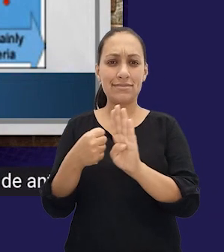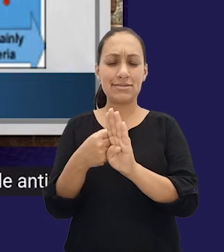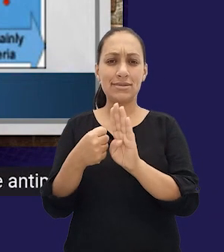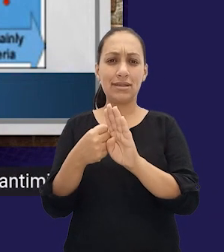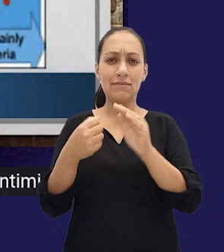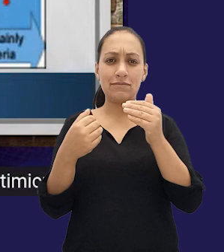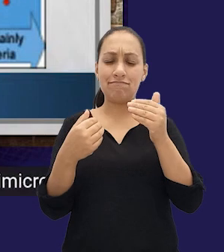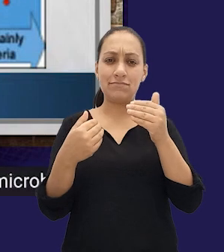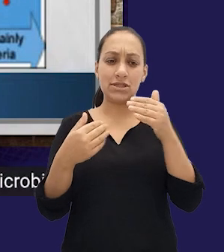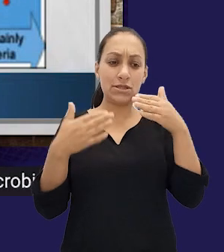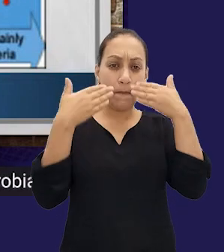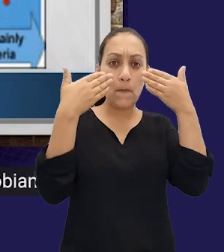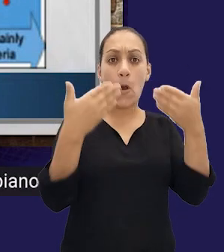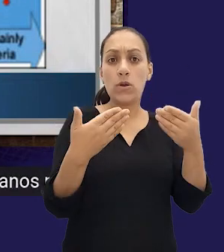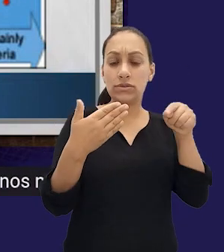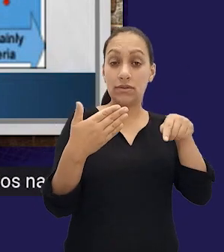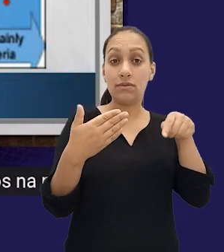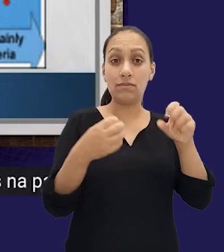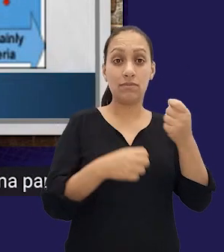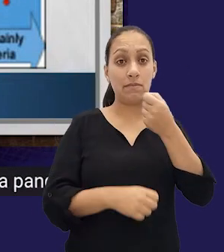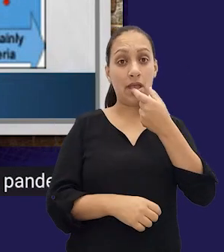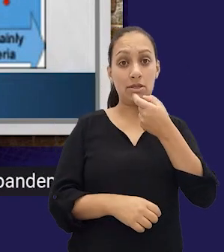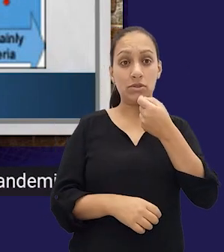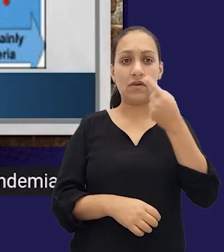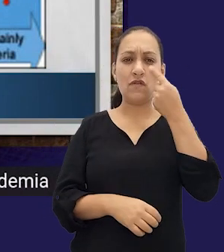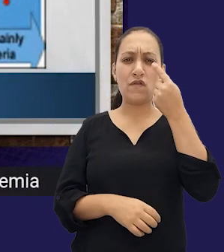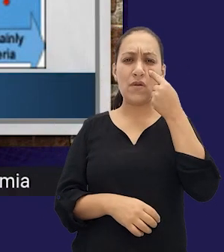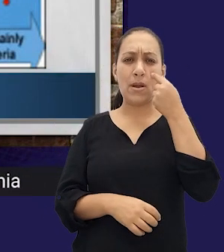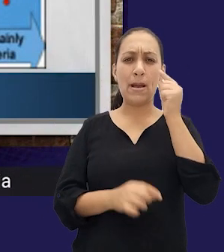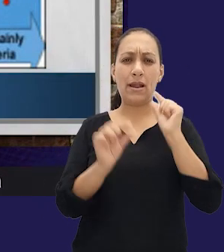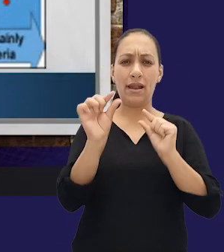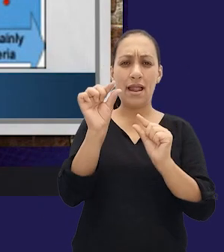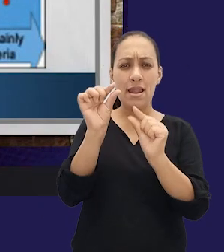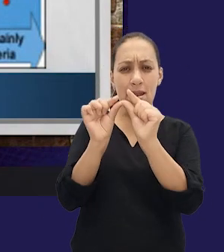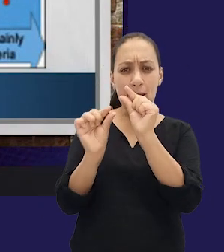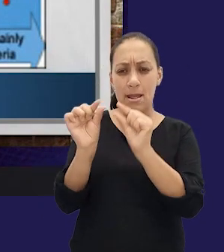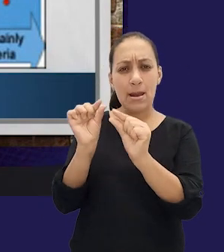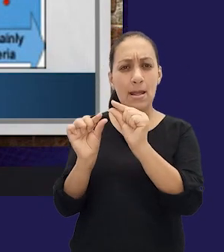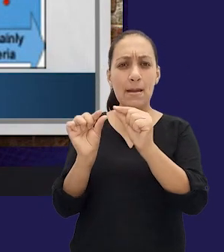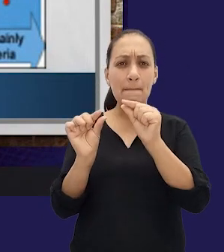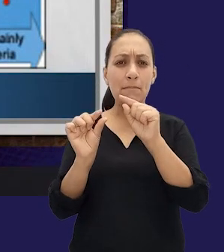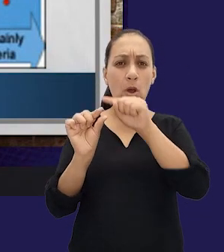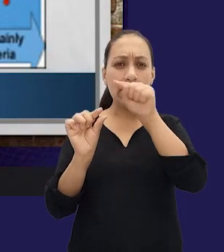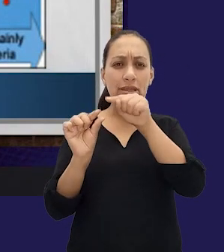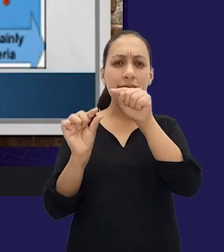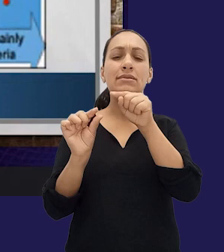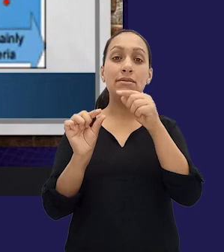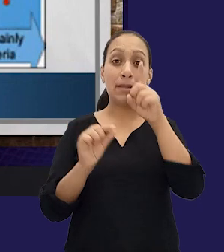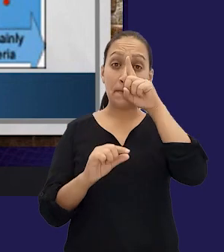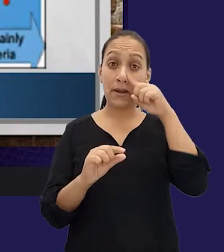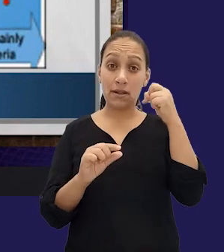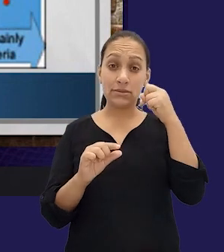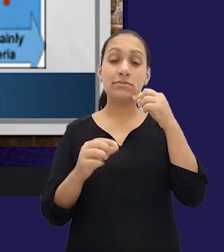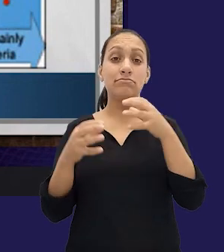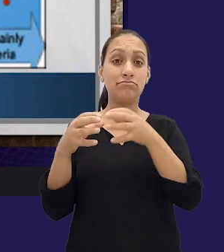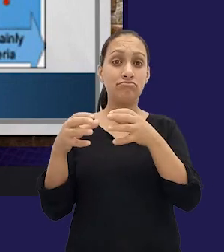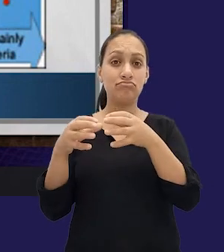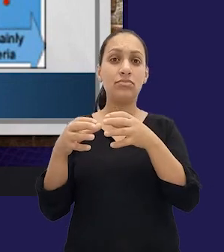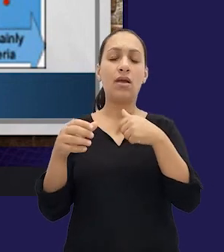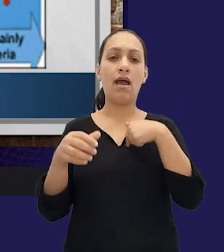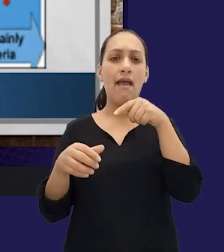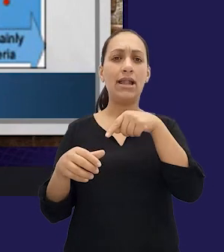gente, essas bolinhas, né, amareladas, elas representam a população bacteriana sensível a um